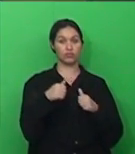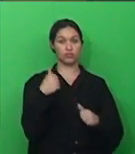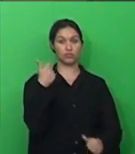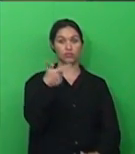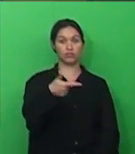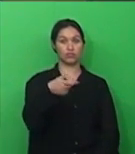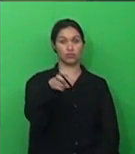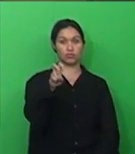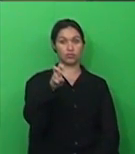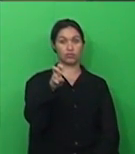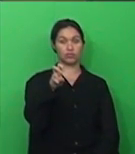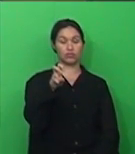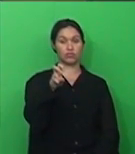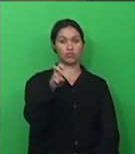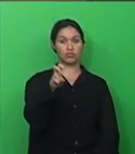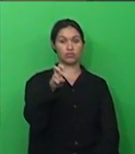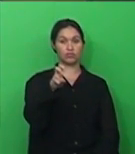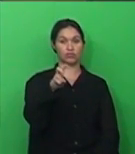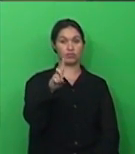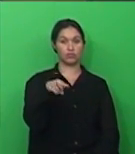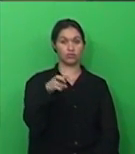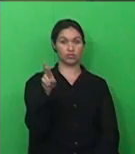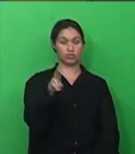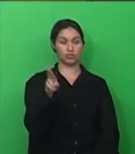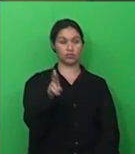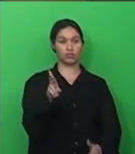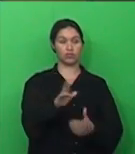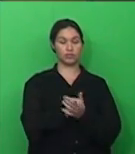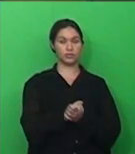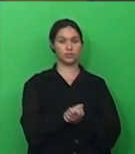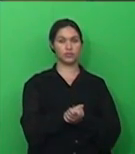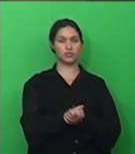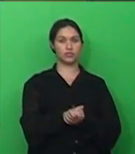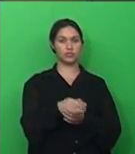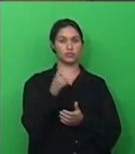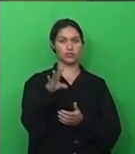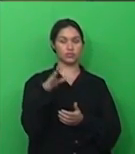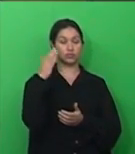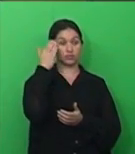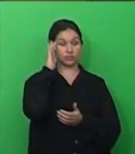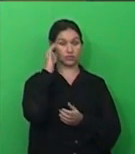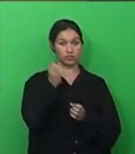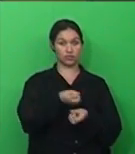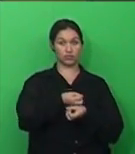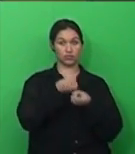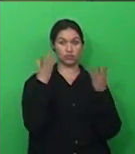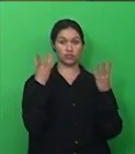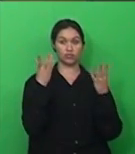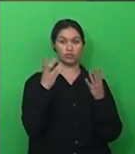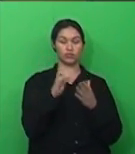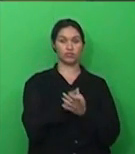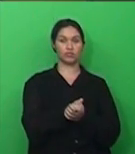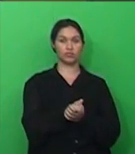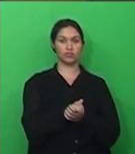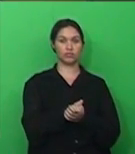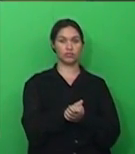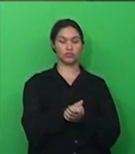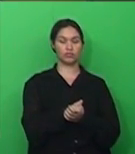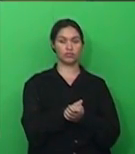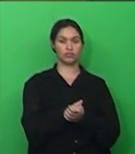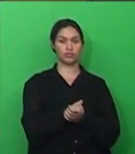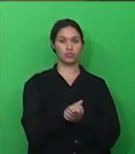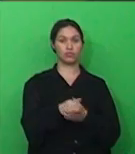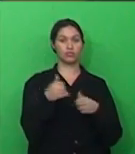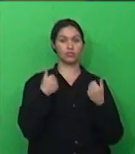de atores. Então, só para dizer de que para fazer um festival não é assim, não é mágico, a gente não é mágico,